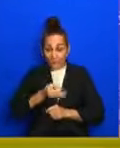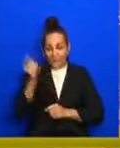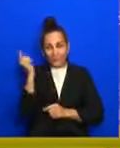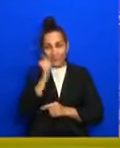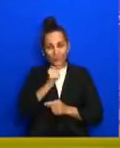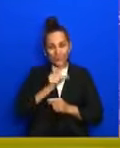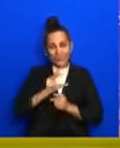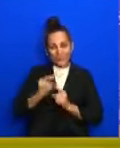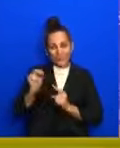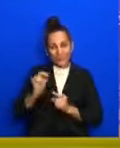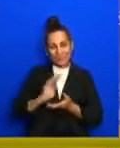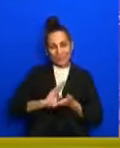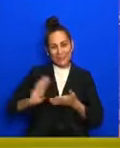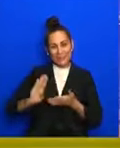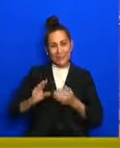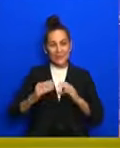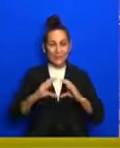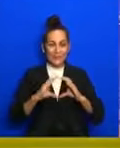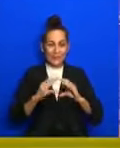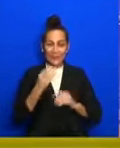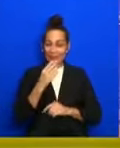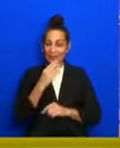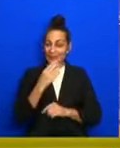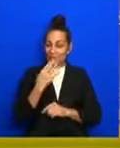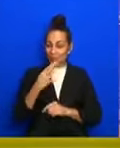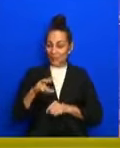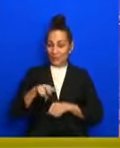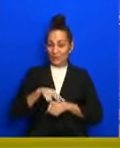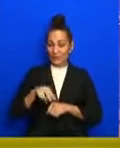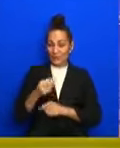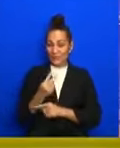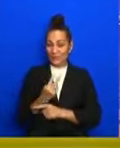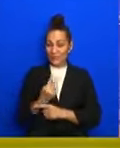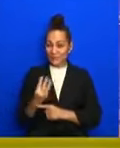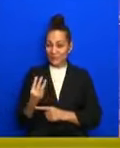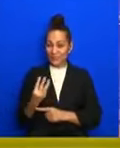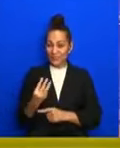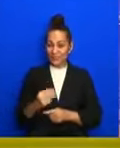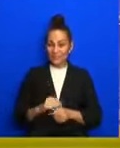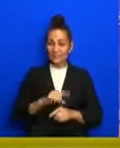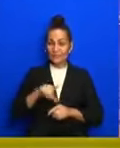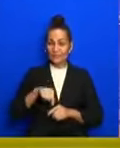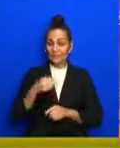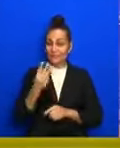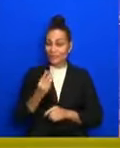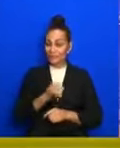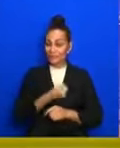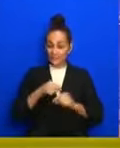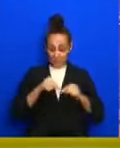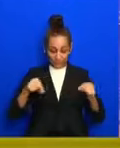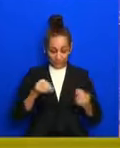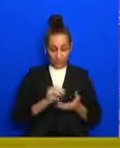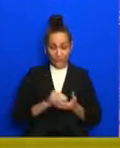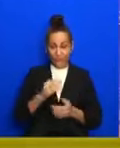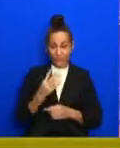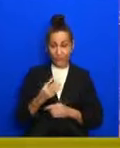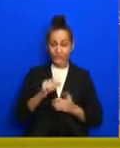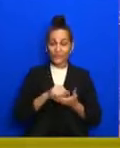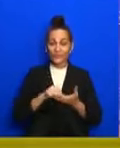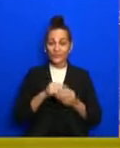você ganha prêmio. Bola verde 23, verde número 23. Foram sorteados 3 números, faltam